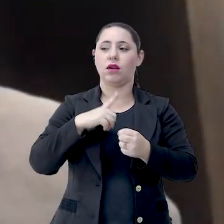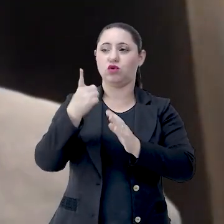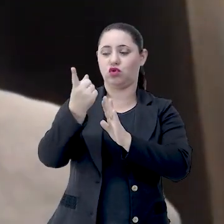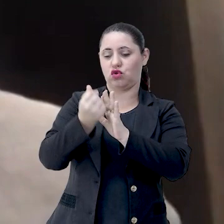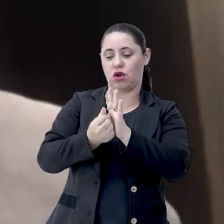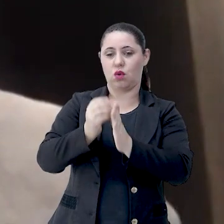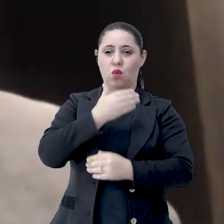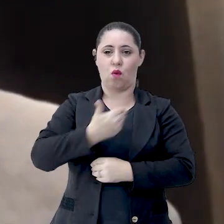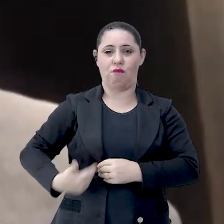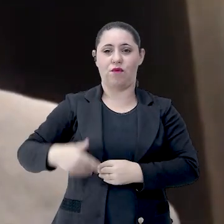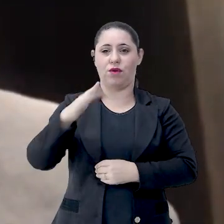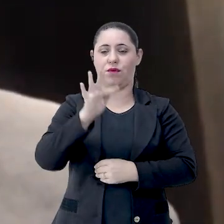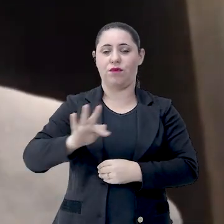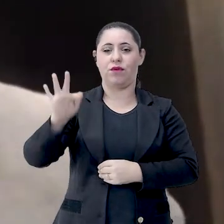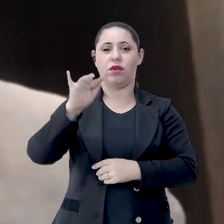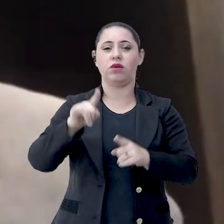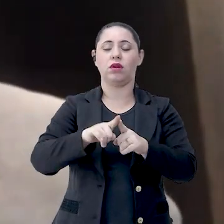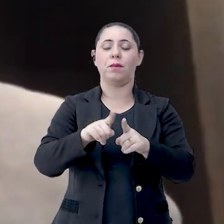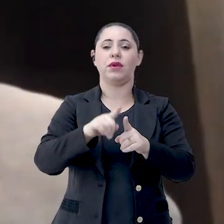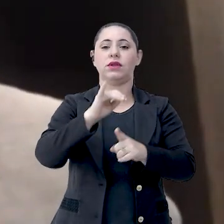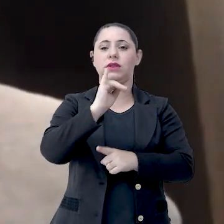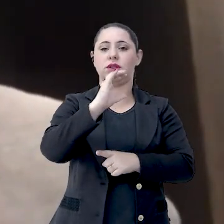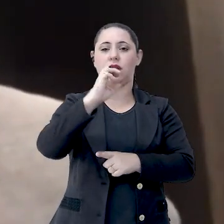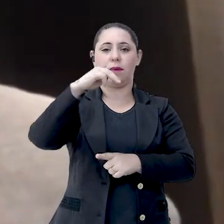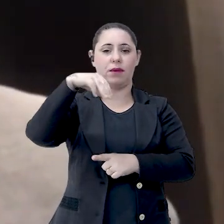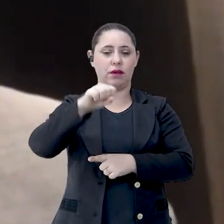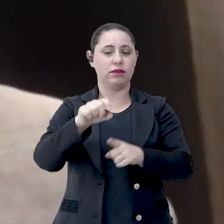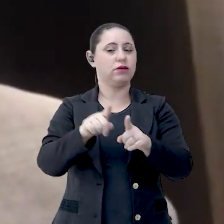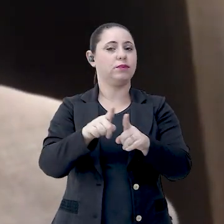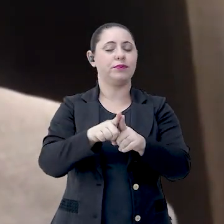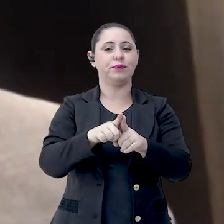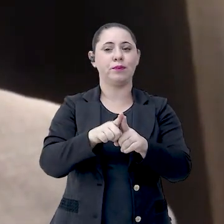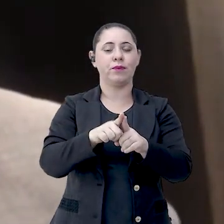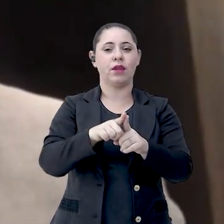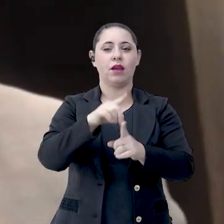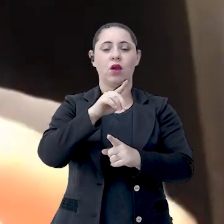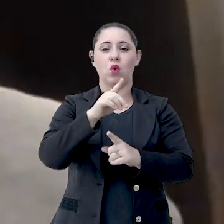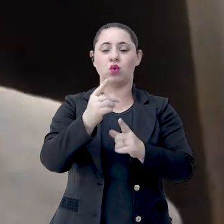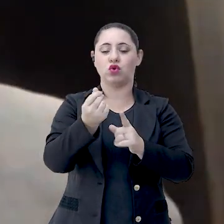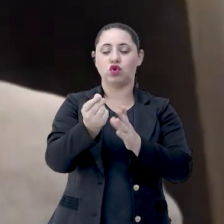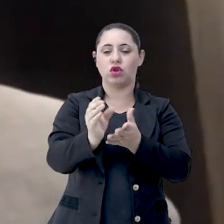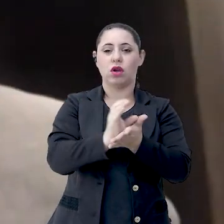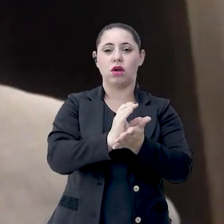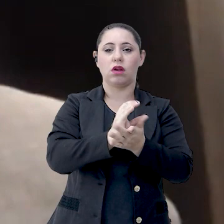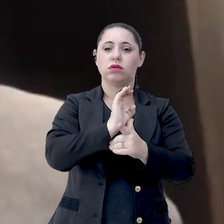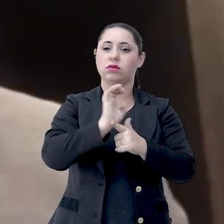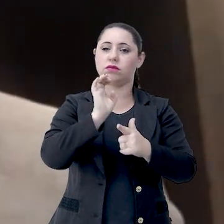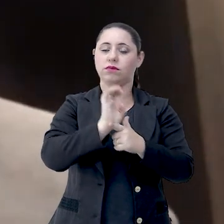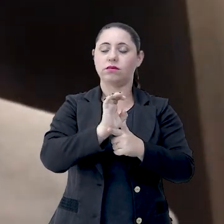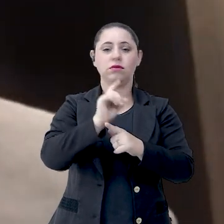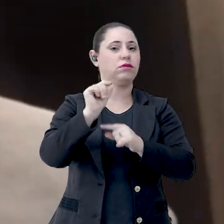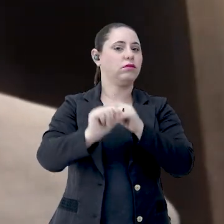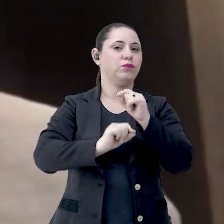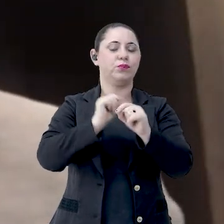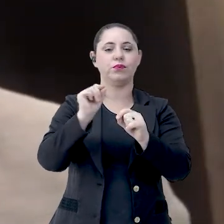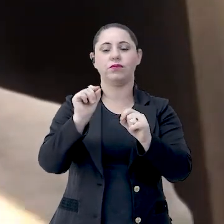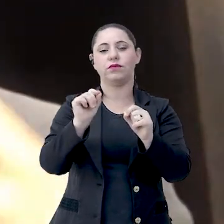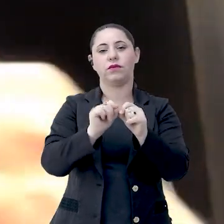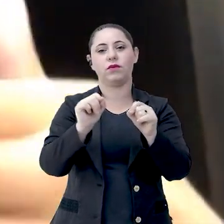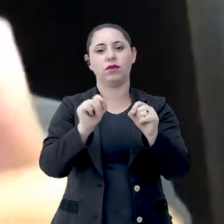Municípios, receita que vem da União, e do ICMS, receita que vem do Estado. Ele